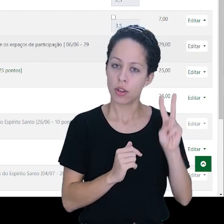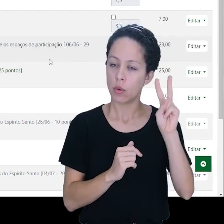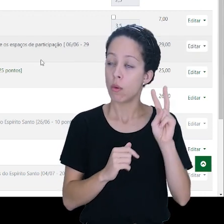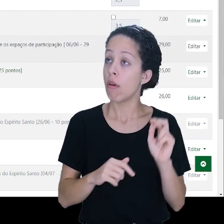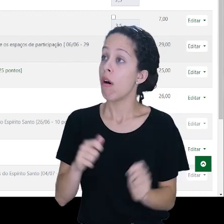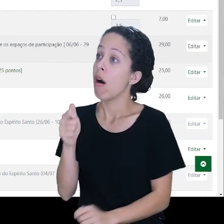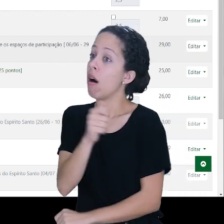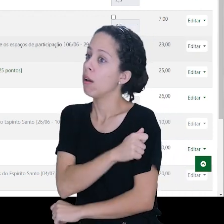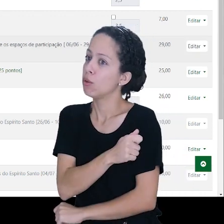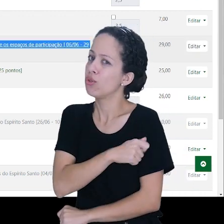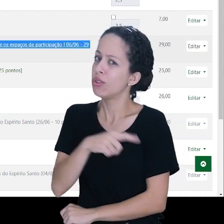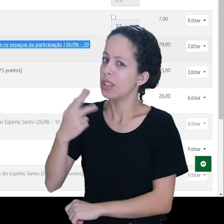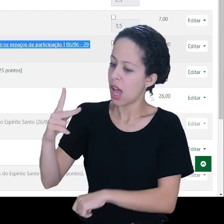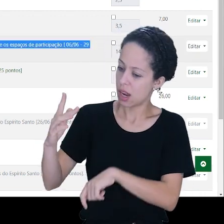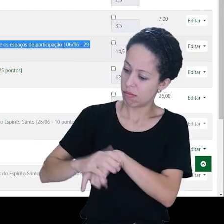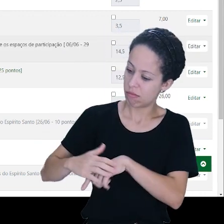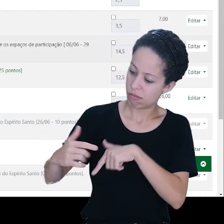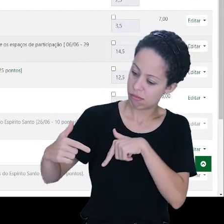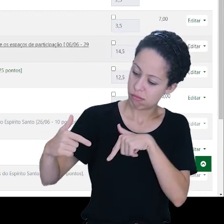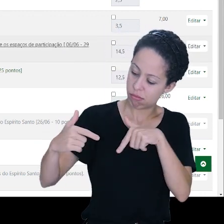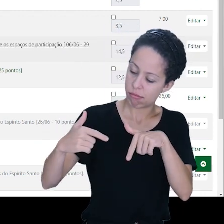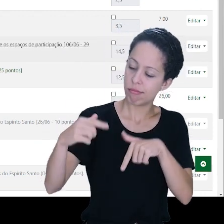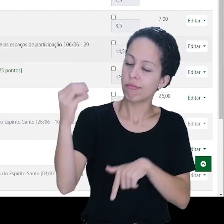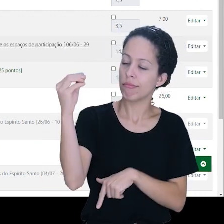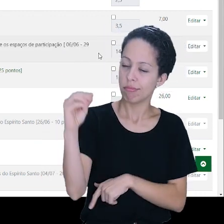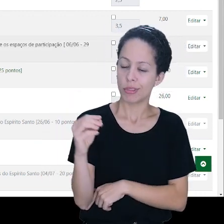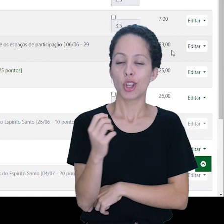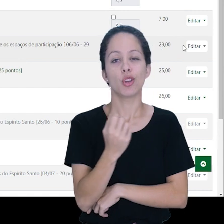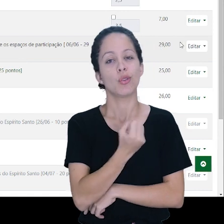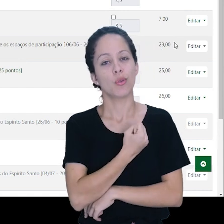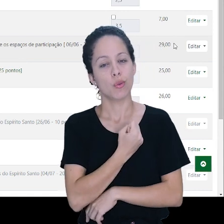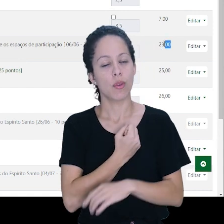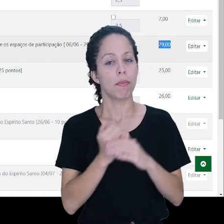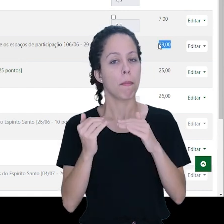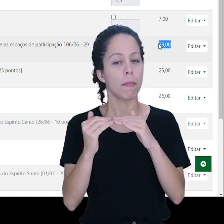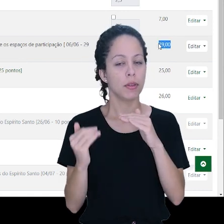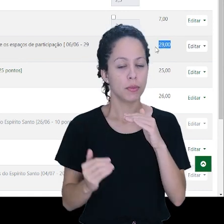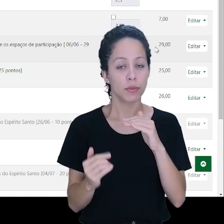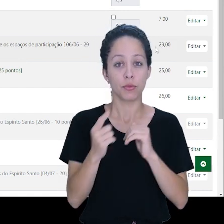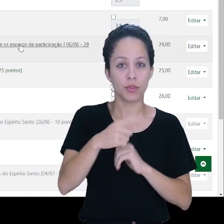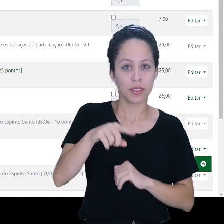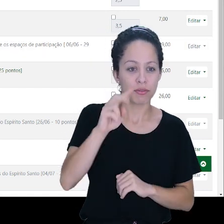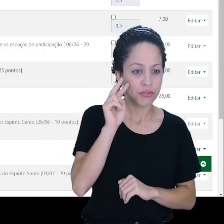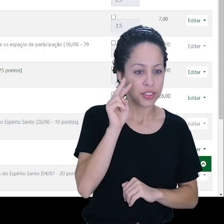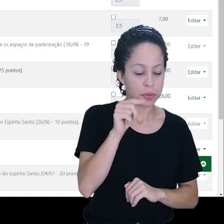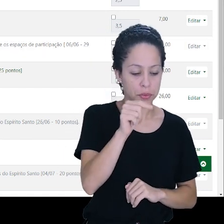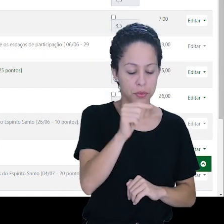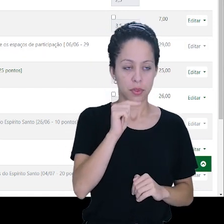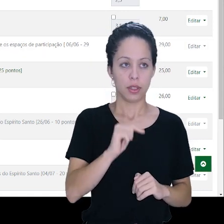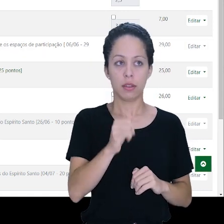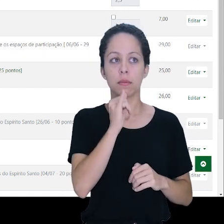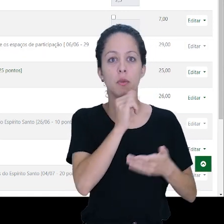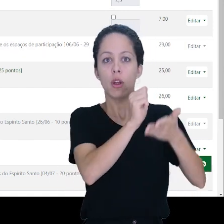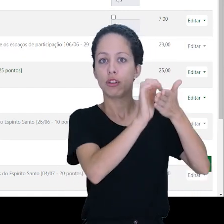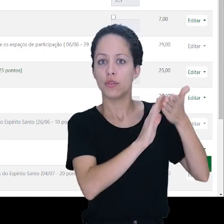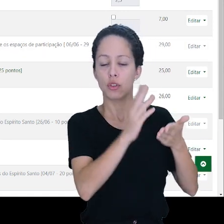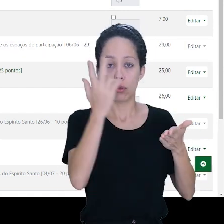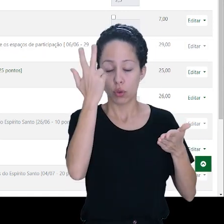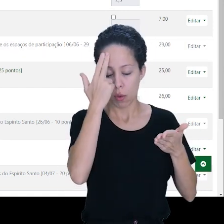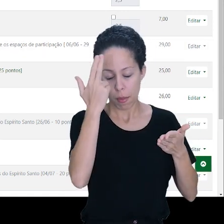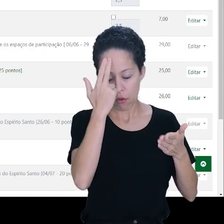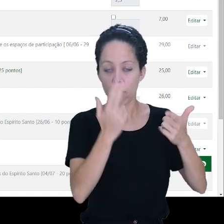você veja que a tarefa 2 recuperação 1 também é tem um valor de 29 pontos